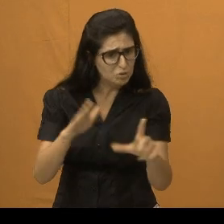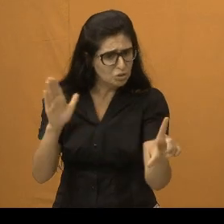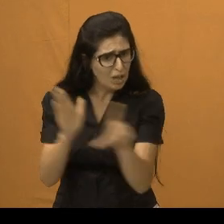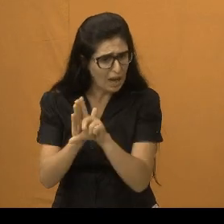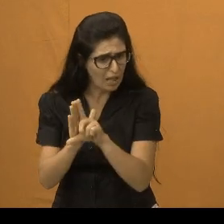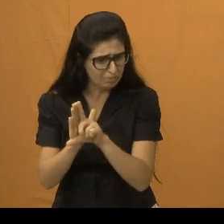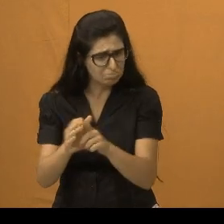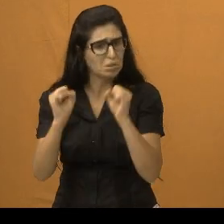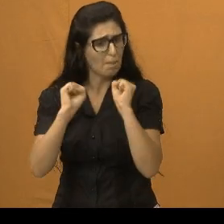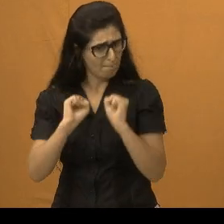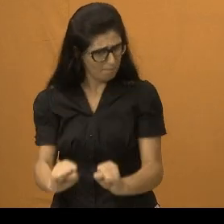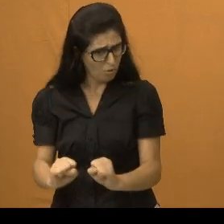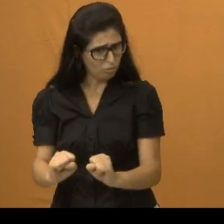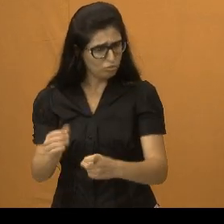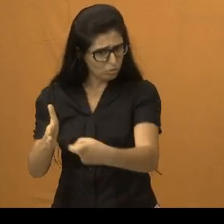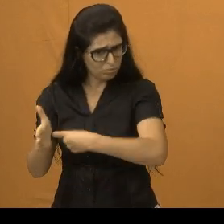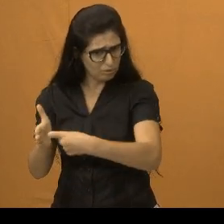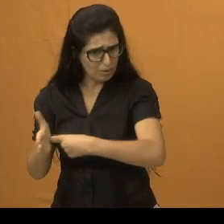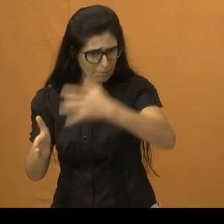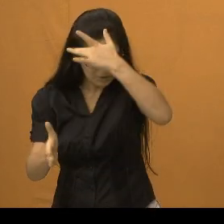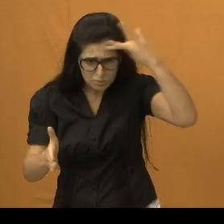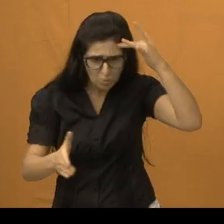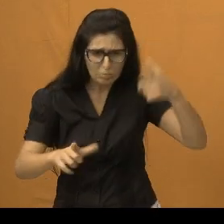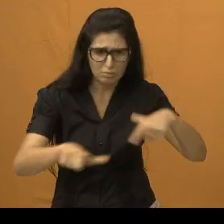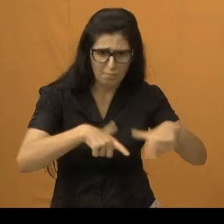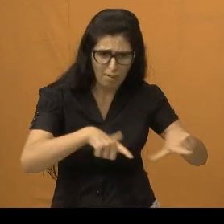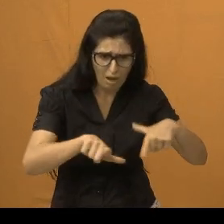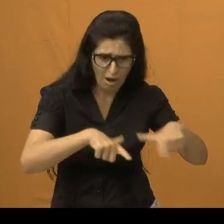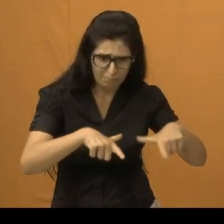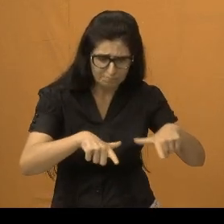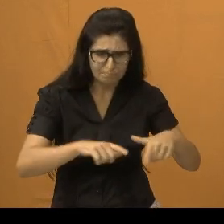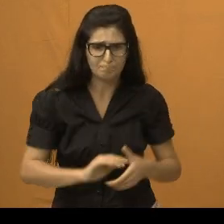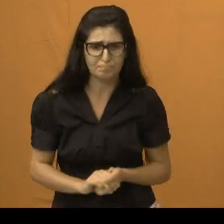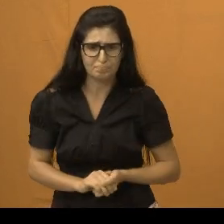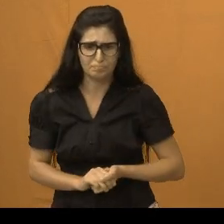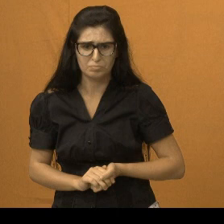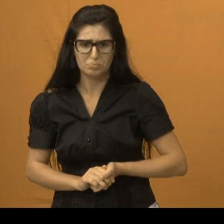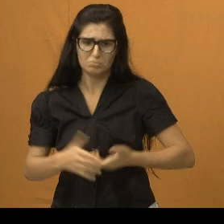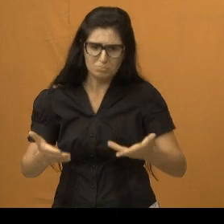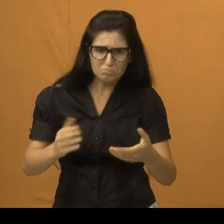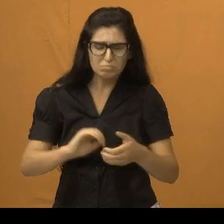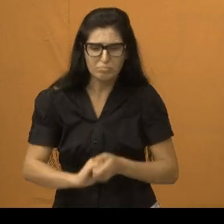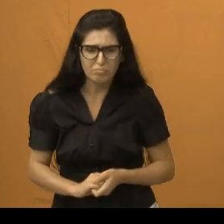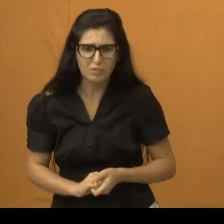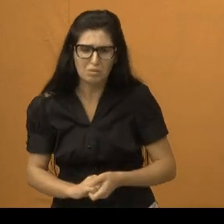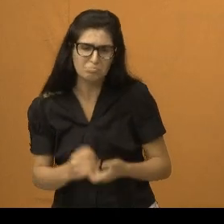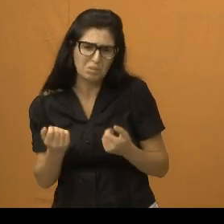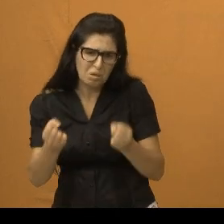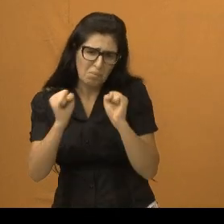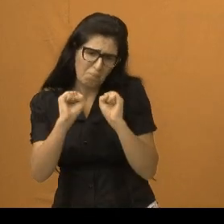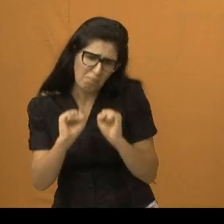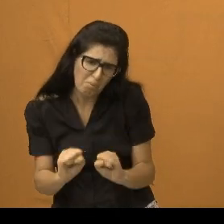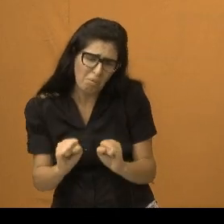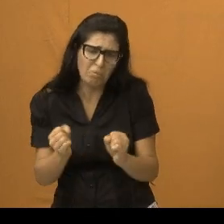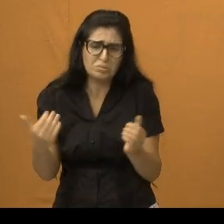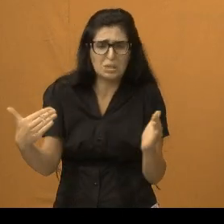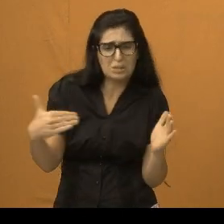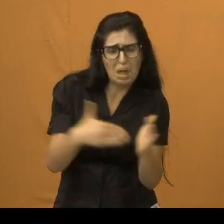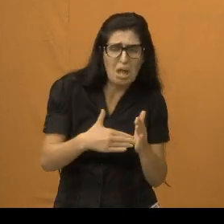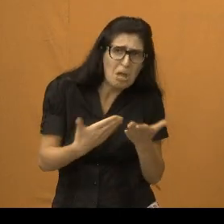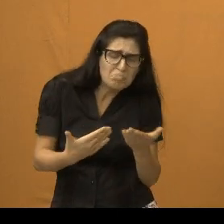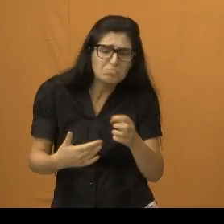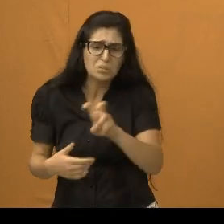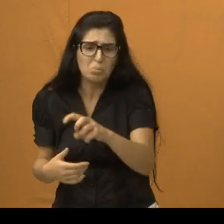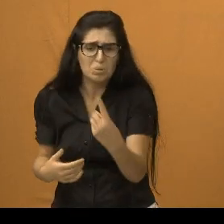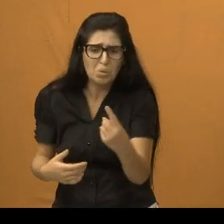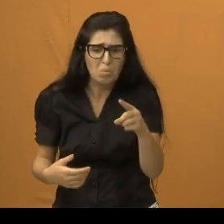limite prudencial, da qual a LRF coloca para nós como possíveis gastos, se for necessário, até